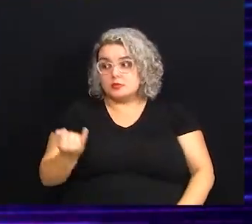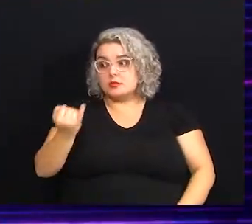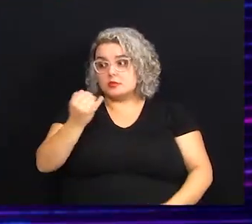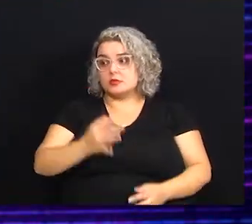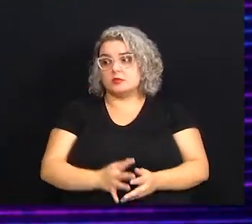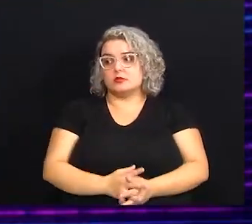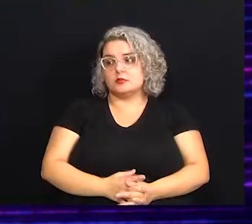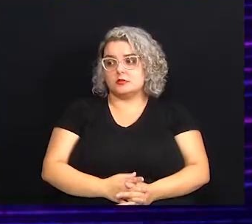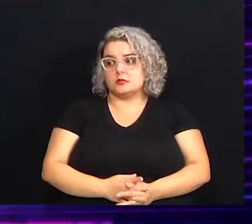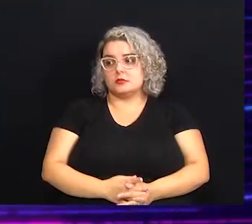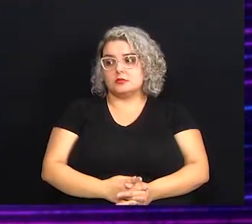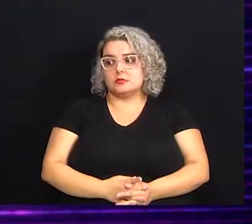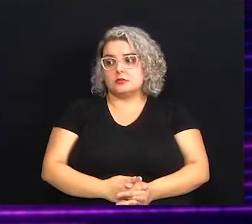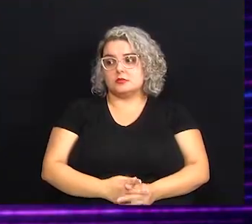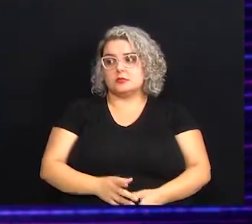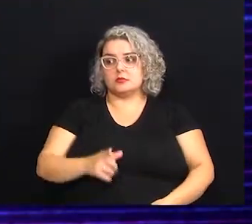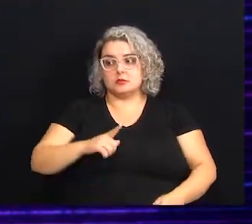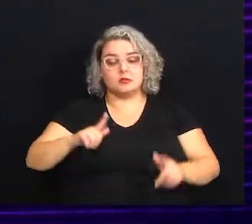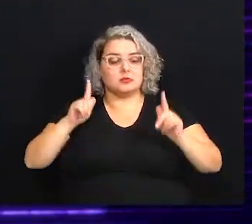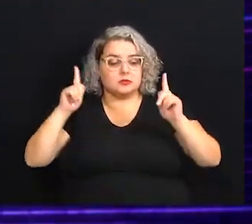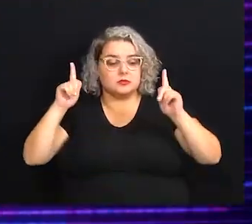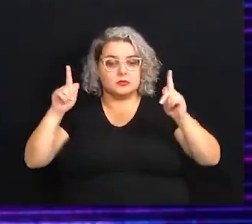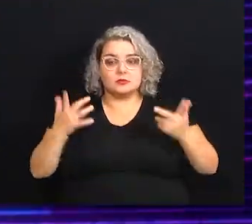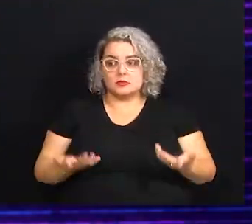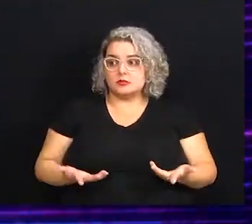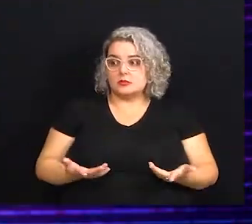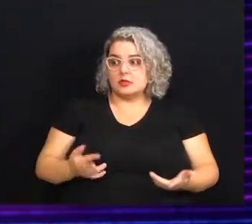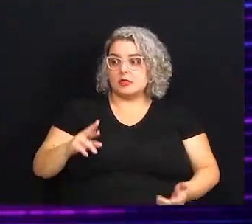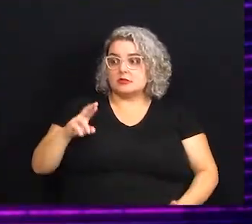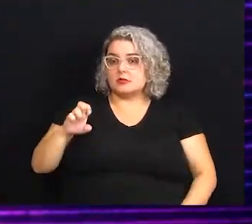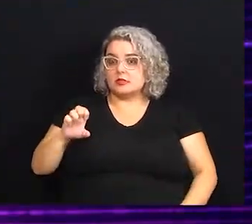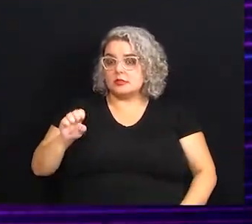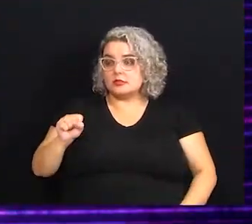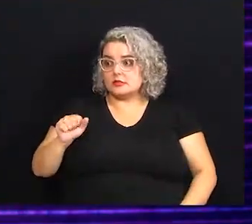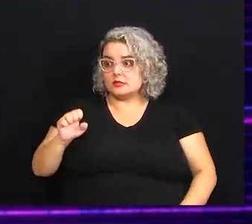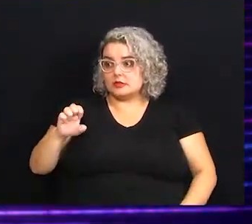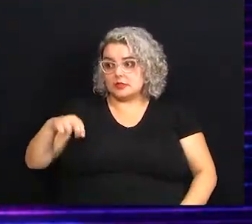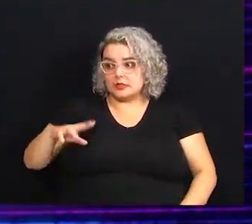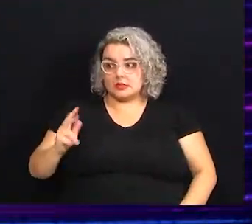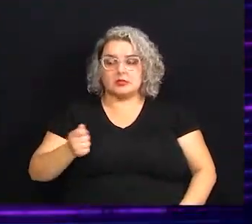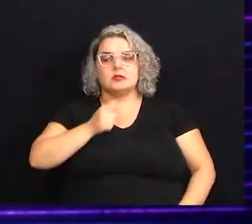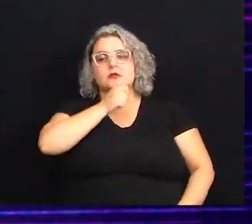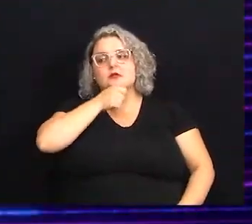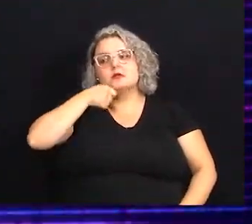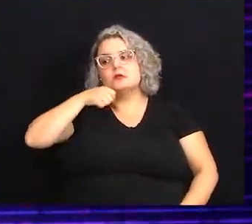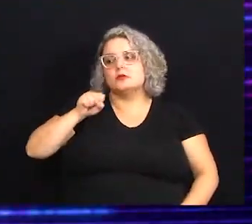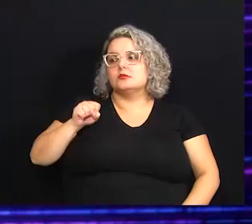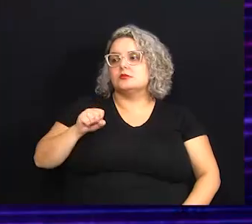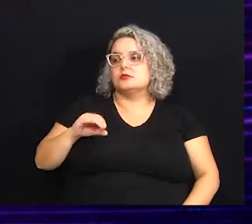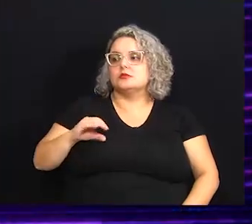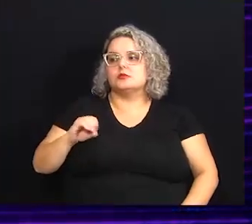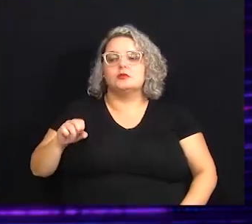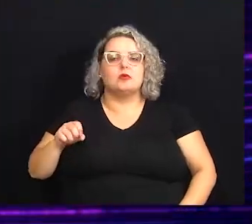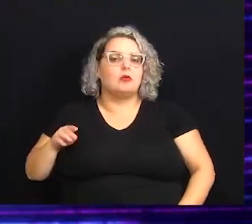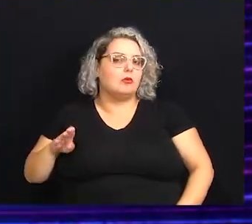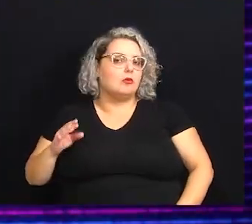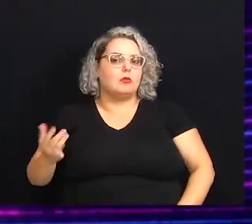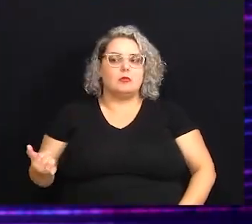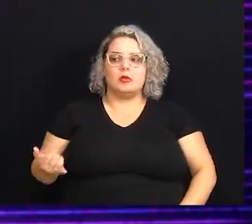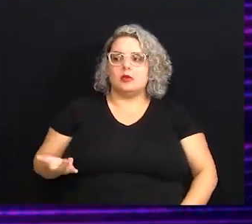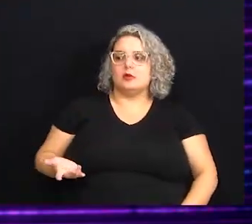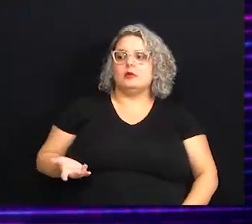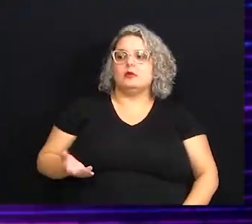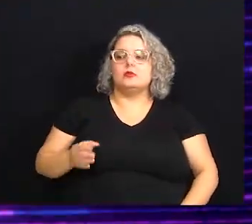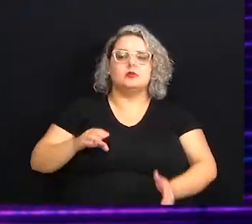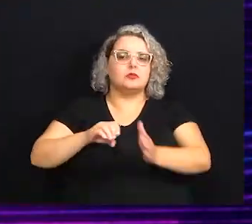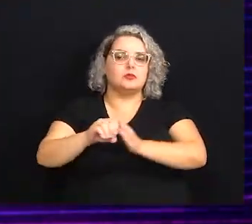importância, e terem se divertido e, sabe, as resenhas que você lê ou na Amazon, ou no Scoob, ou no Google Reads, são análises